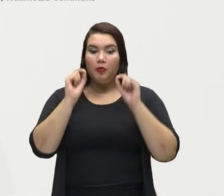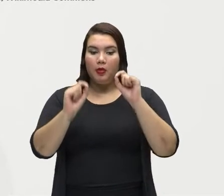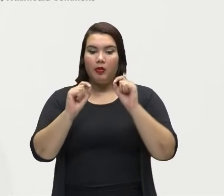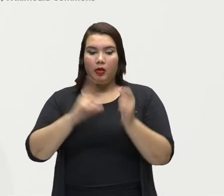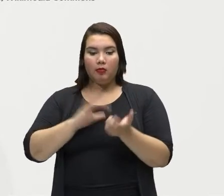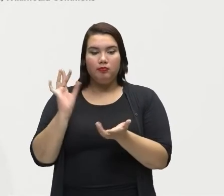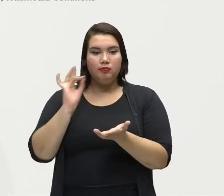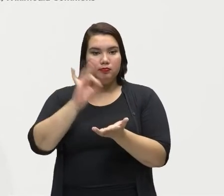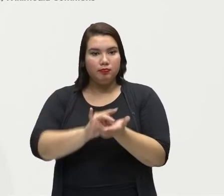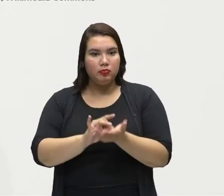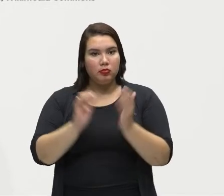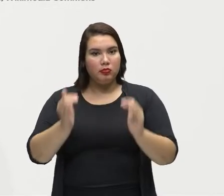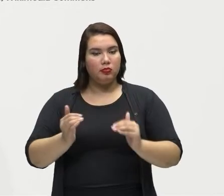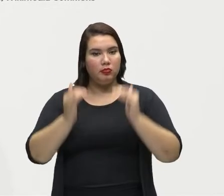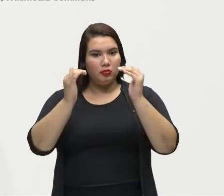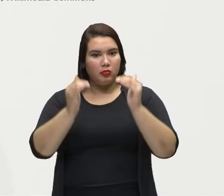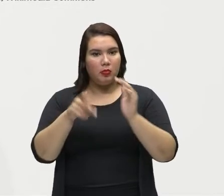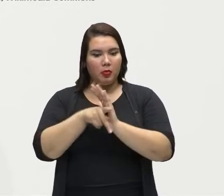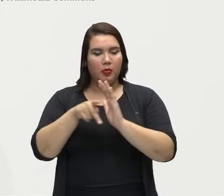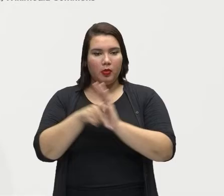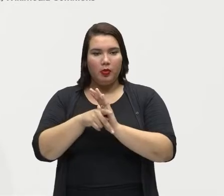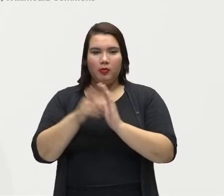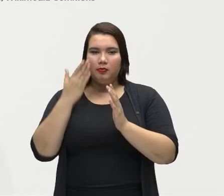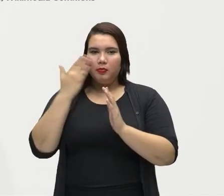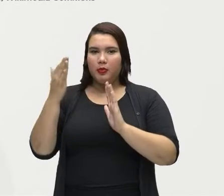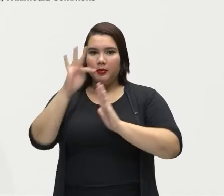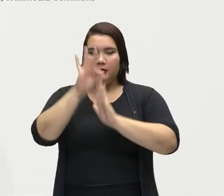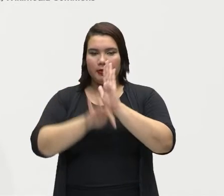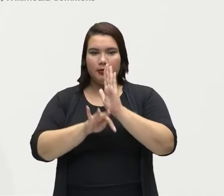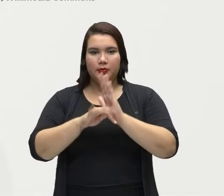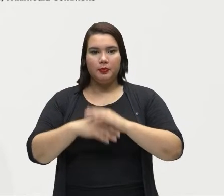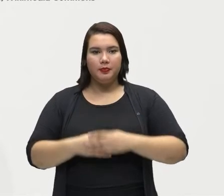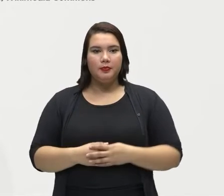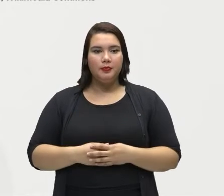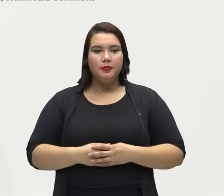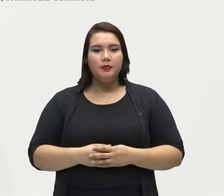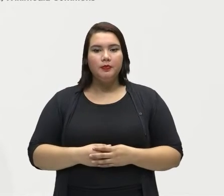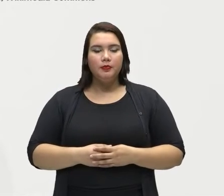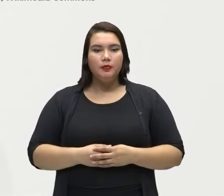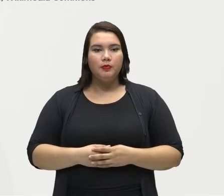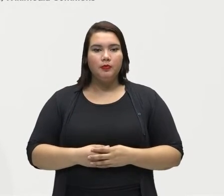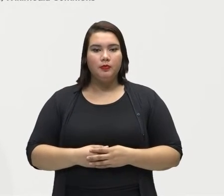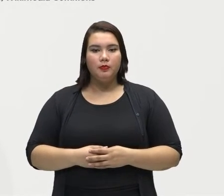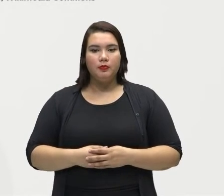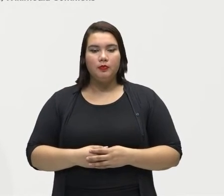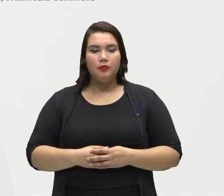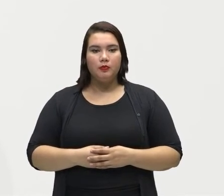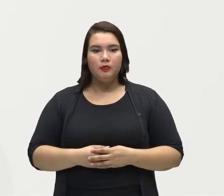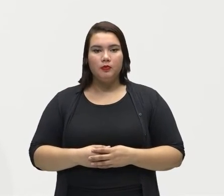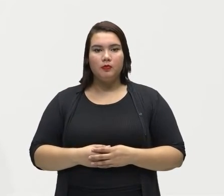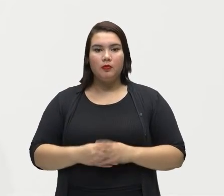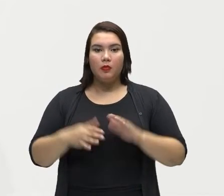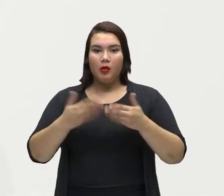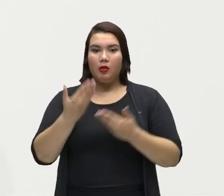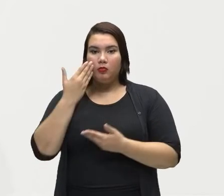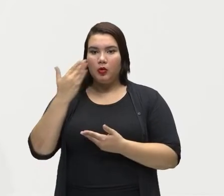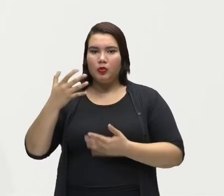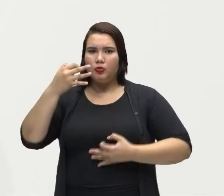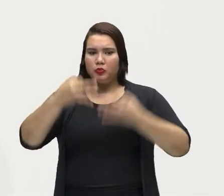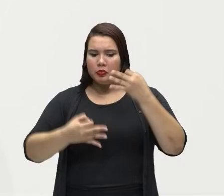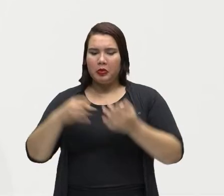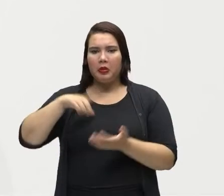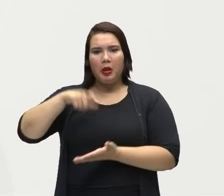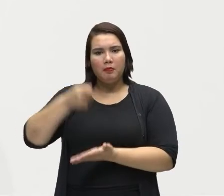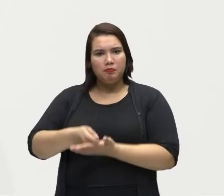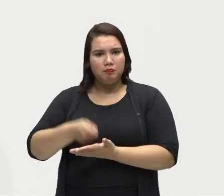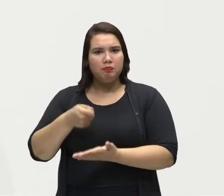consolidar o poder, centralizar o poder nas suas mãos. A aplicação da justiça era implacável,